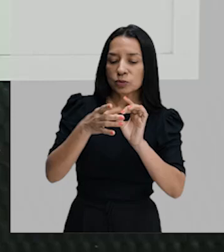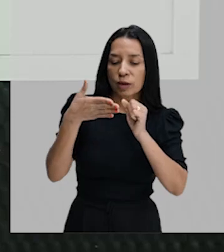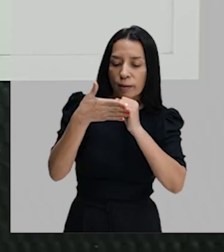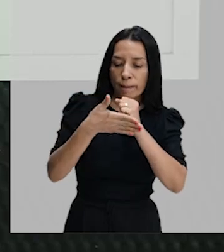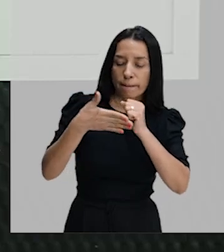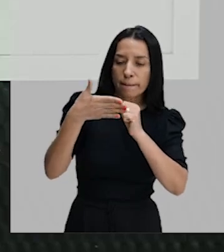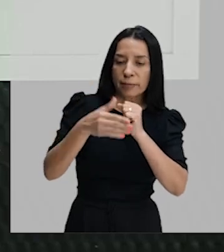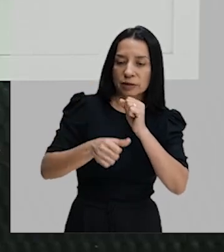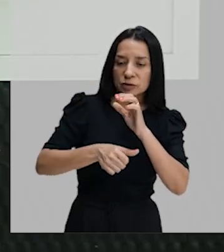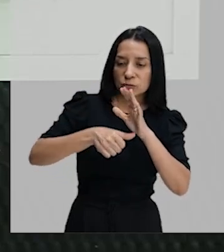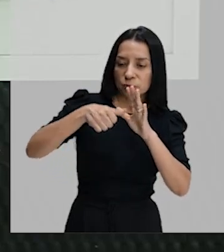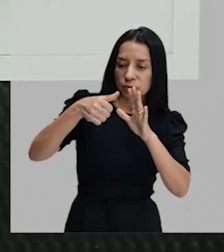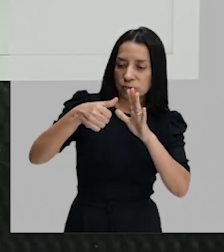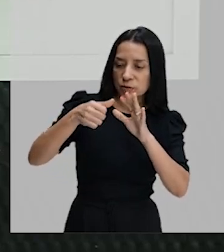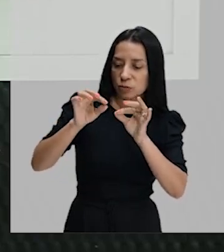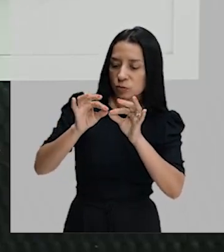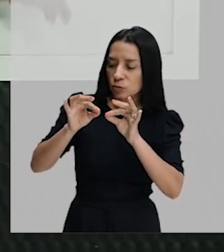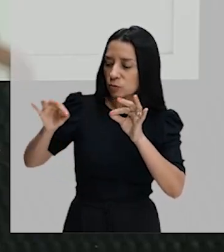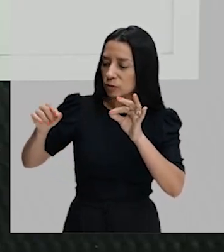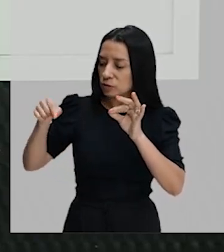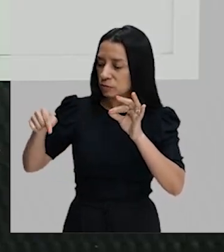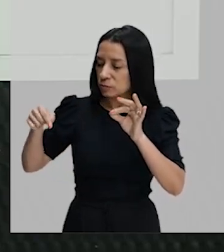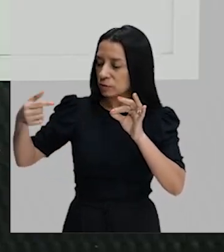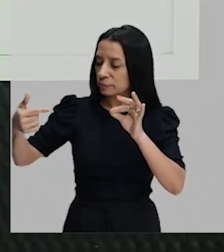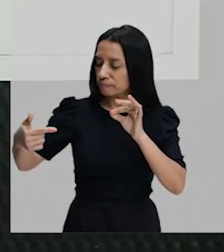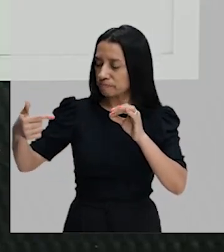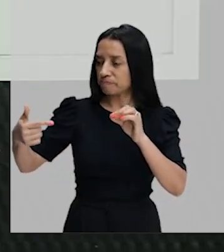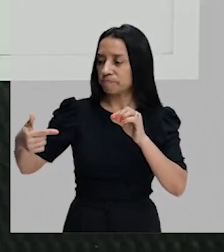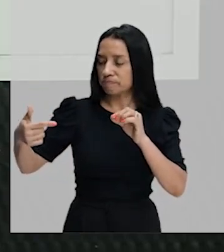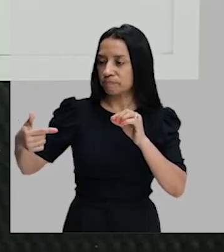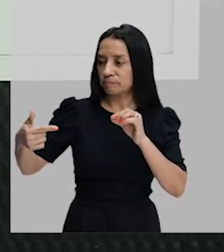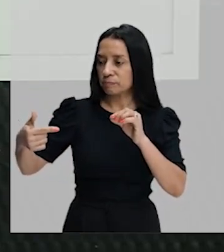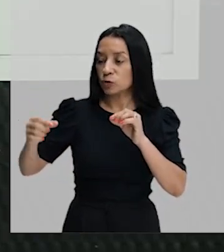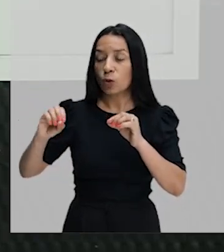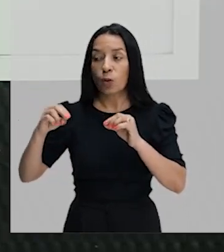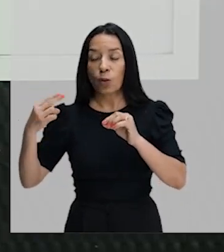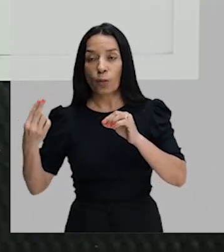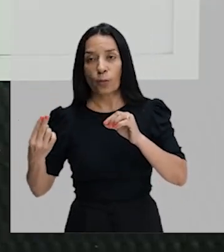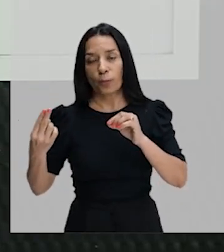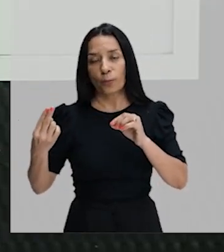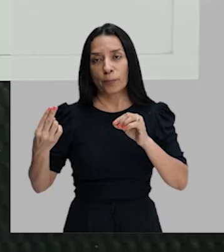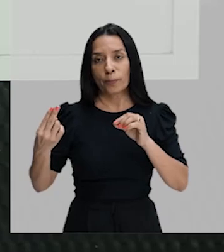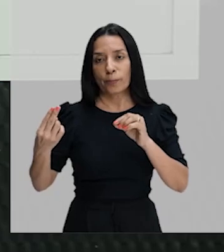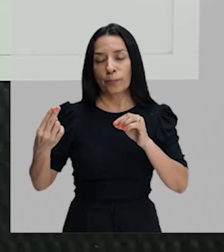primeiro com a extremidade do segundo. Certo? Ou melhor,